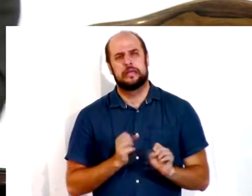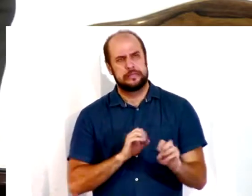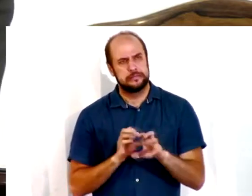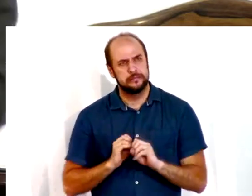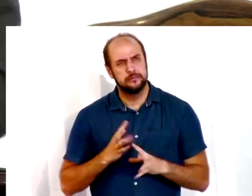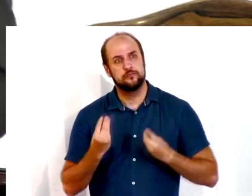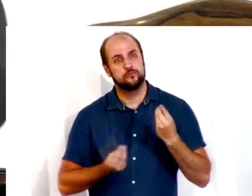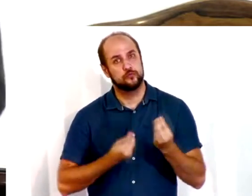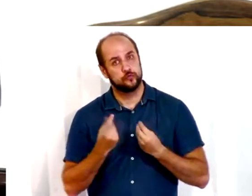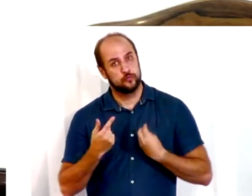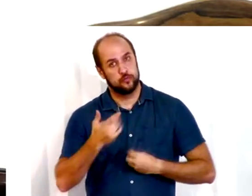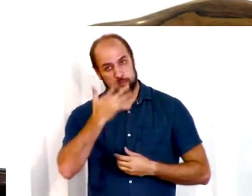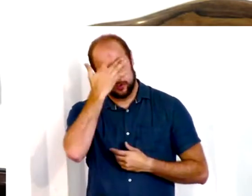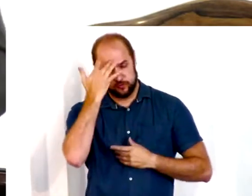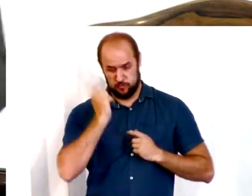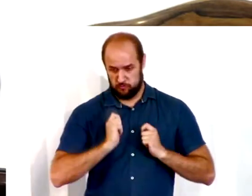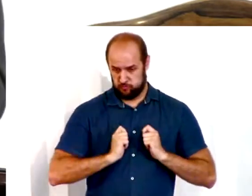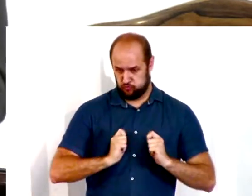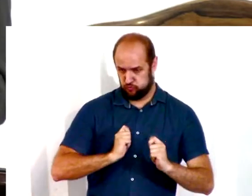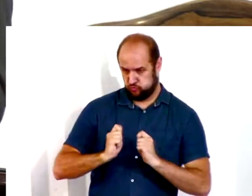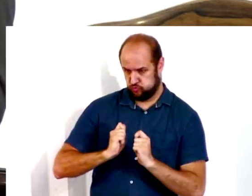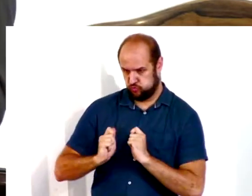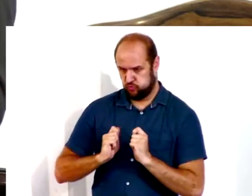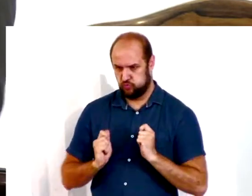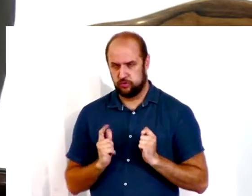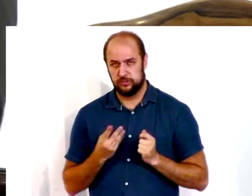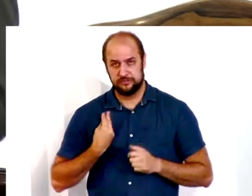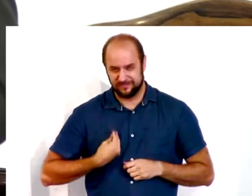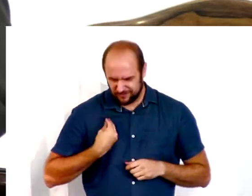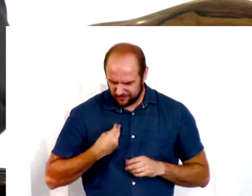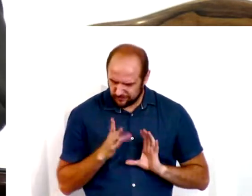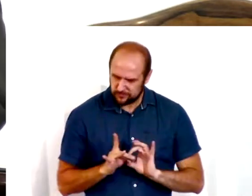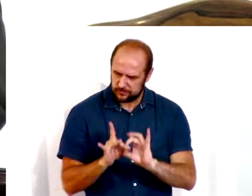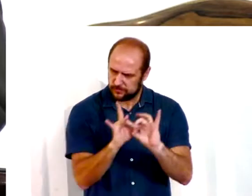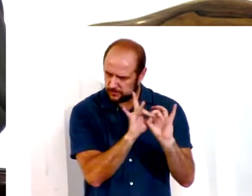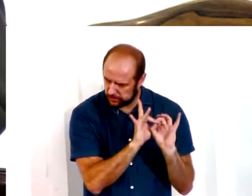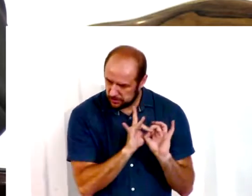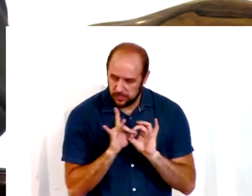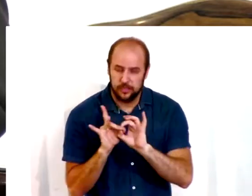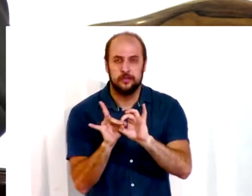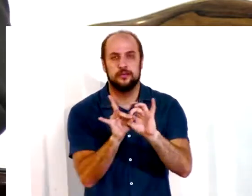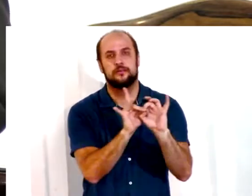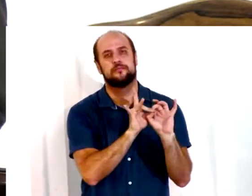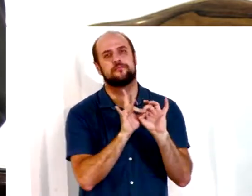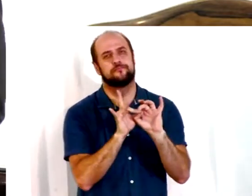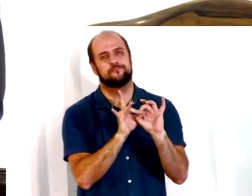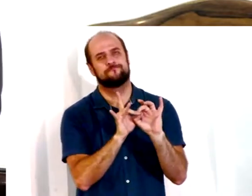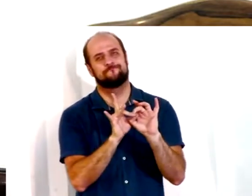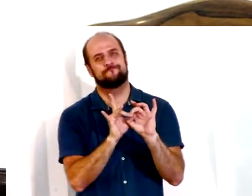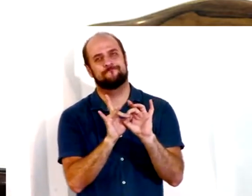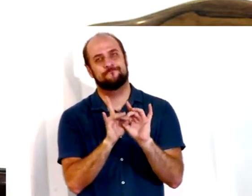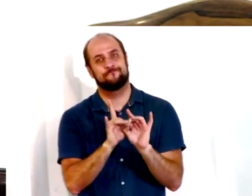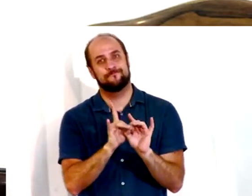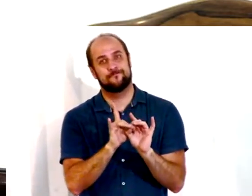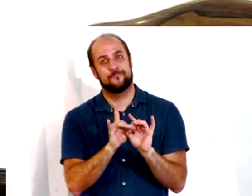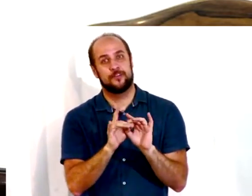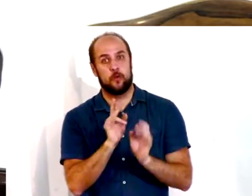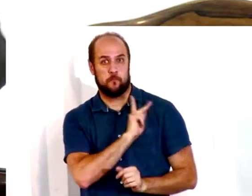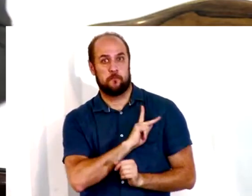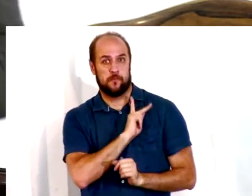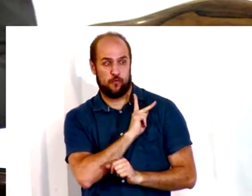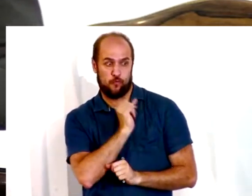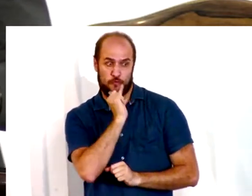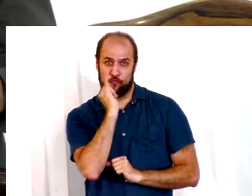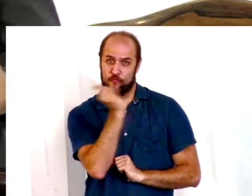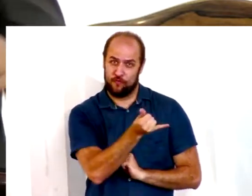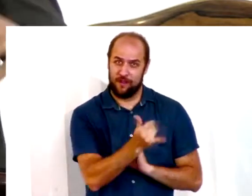da moderação, de viver em unidade, e chamando a atenção da igreja para